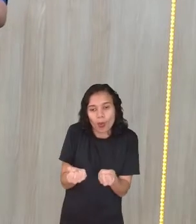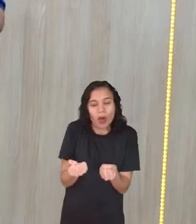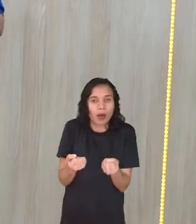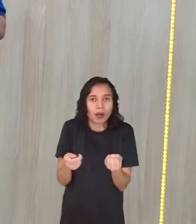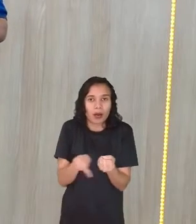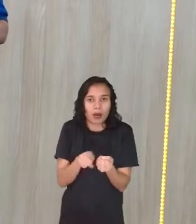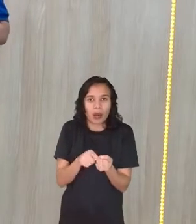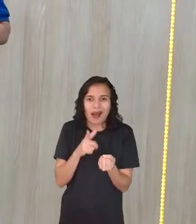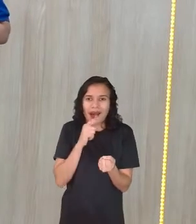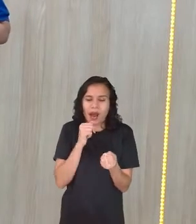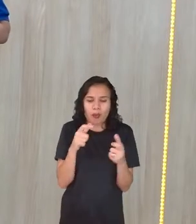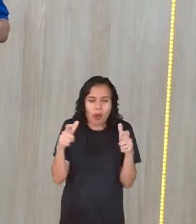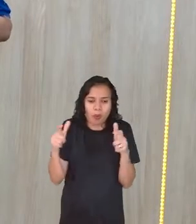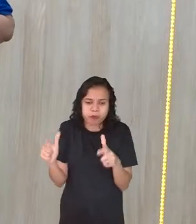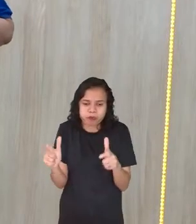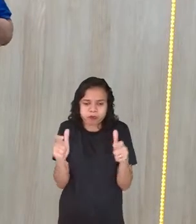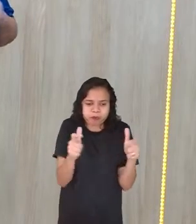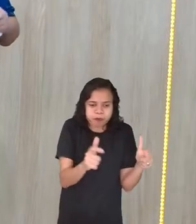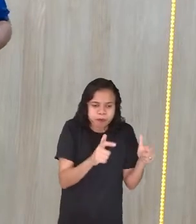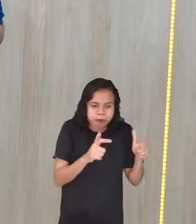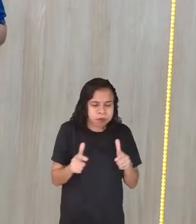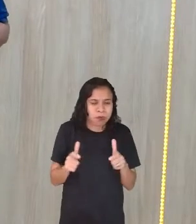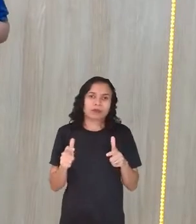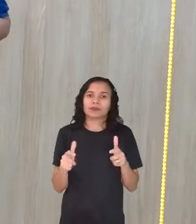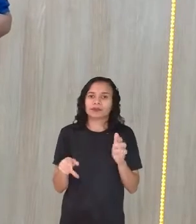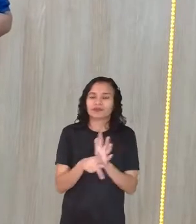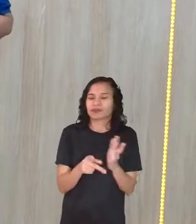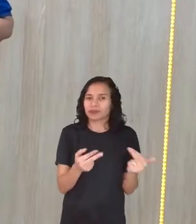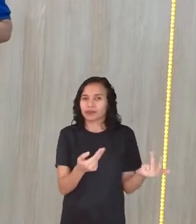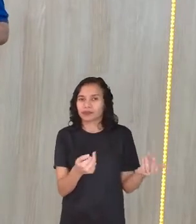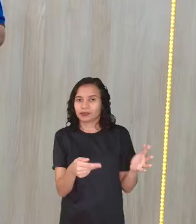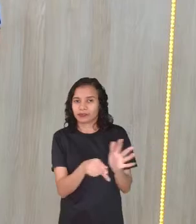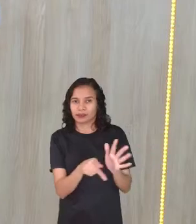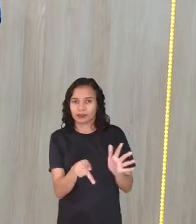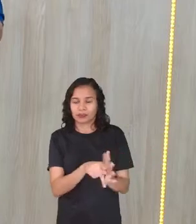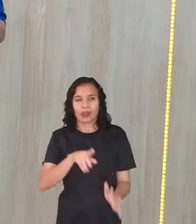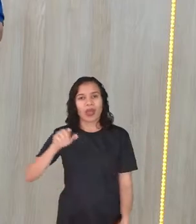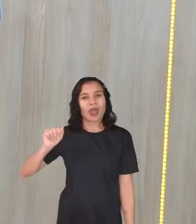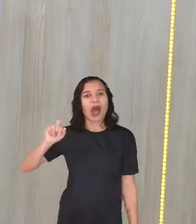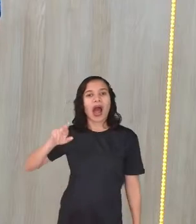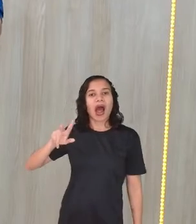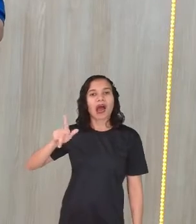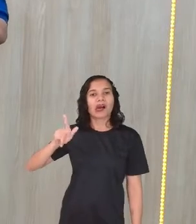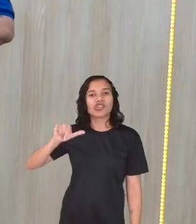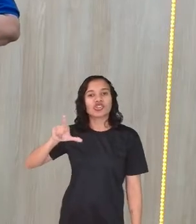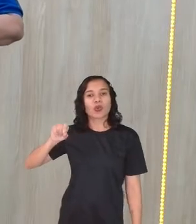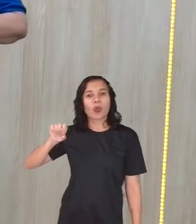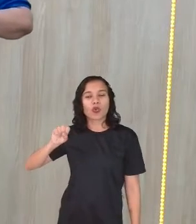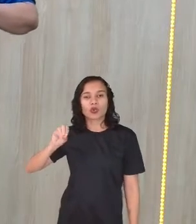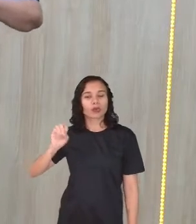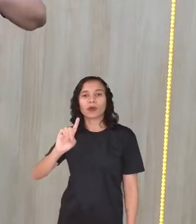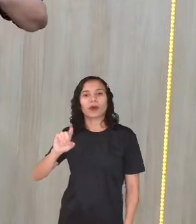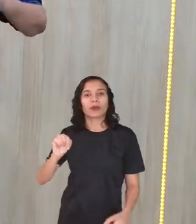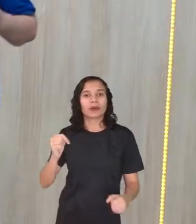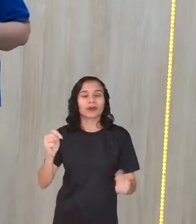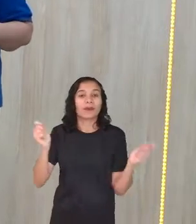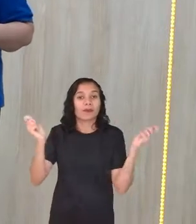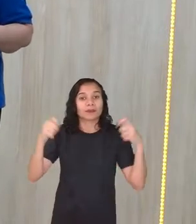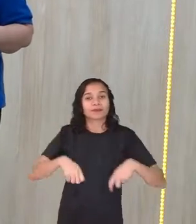fazendo poças, né, como é o caso do solo argiloso. Mas ele tem a capacidade